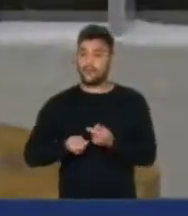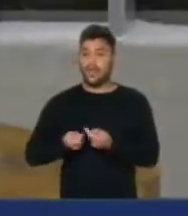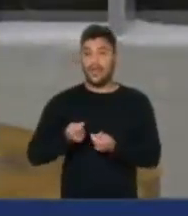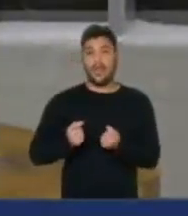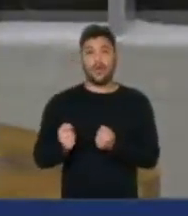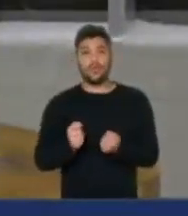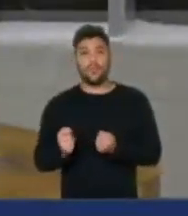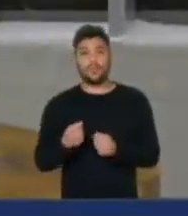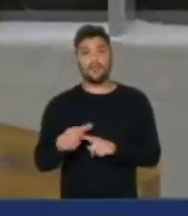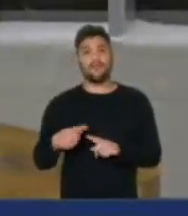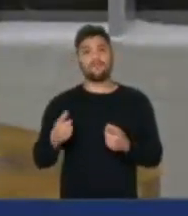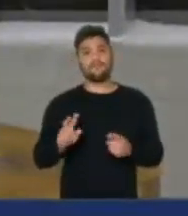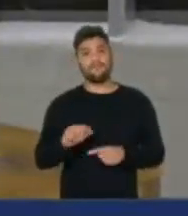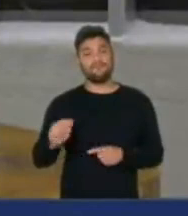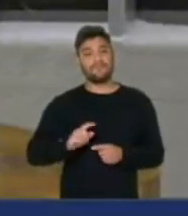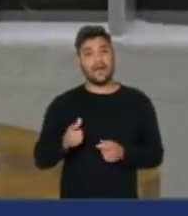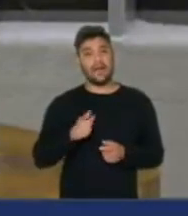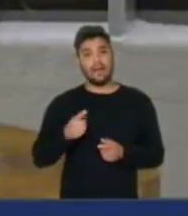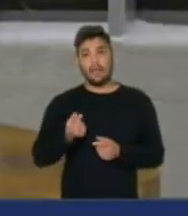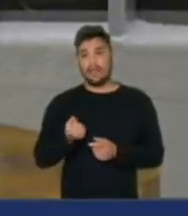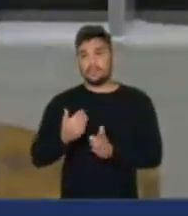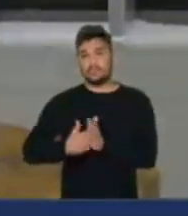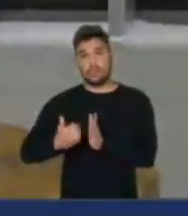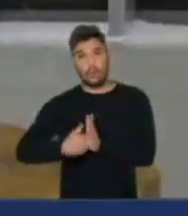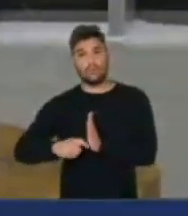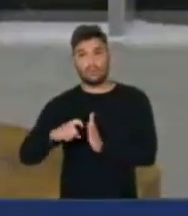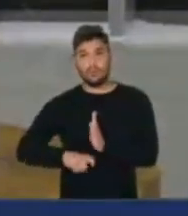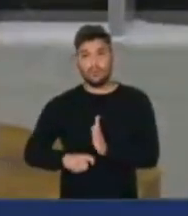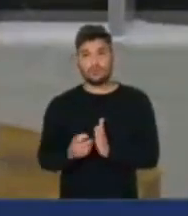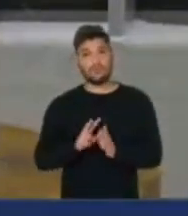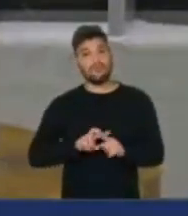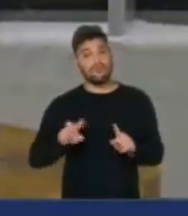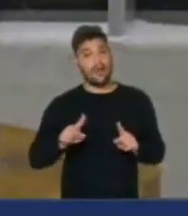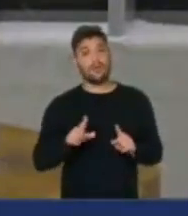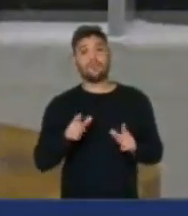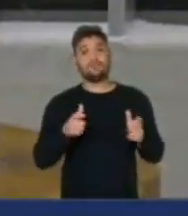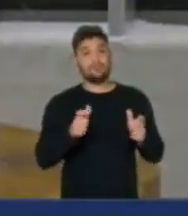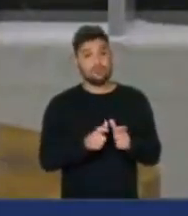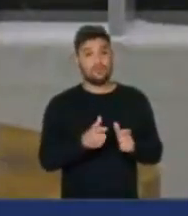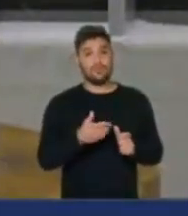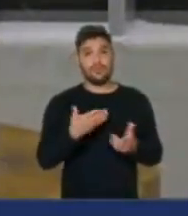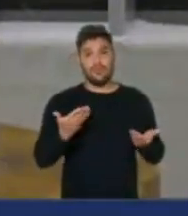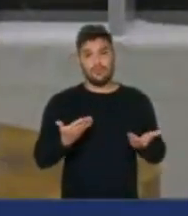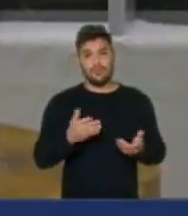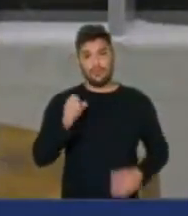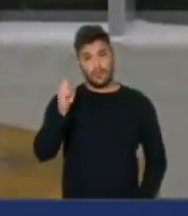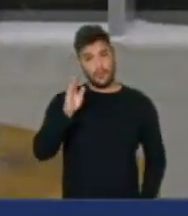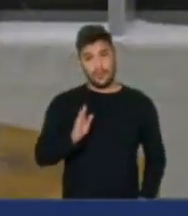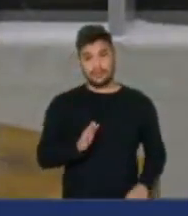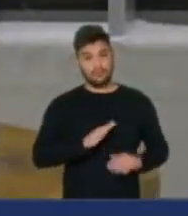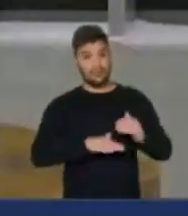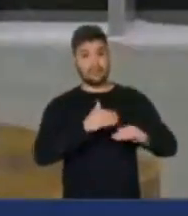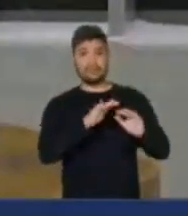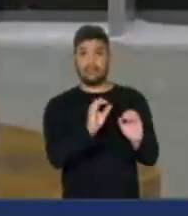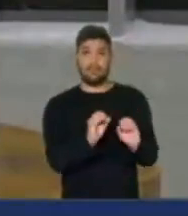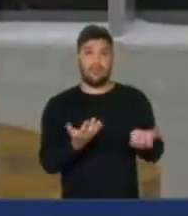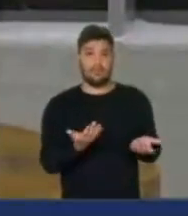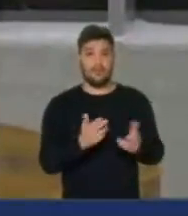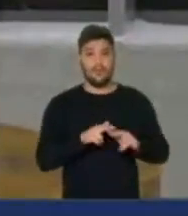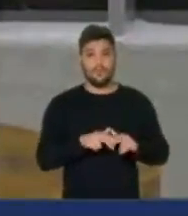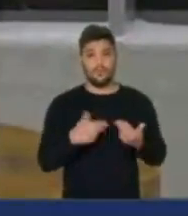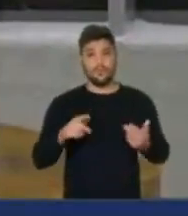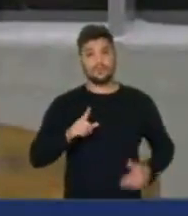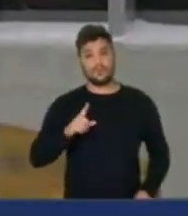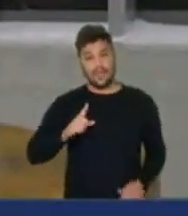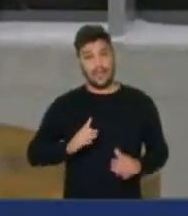busca ajuste fiscal? A tendência vai ser mais retração econômica, uma menor taxa de investimento e o Brasil não vai crescer. E ainda